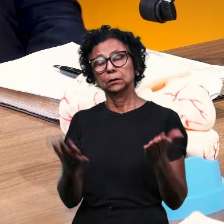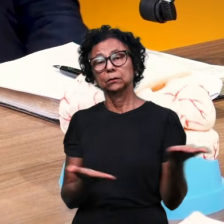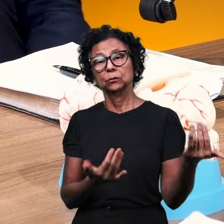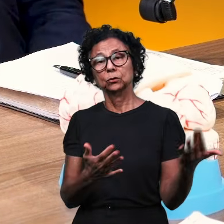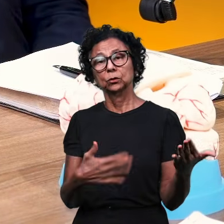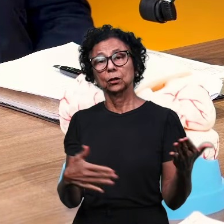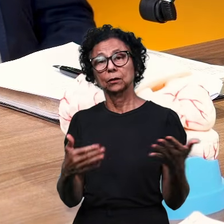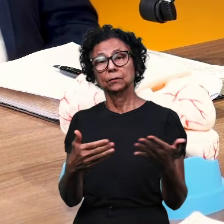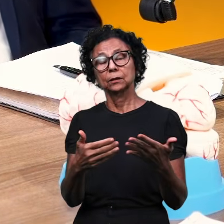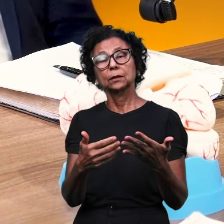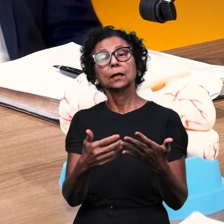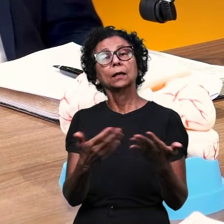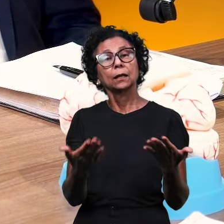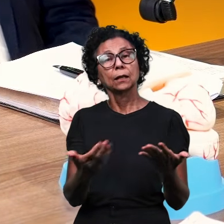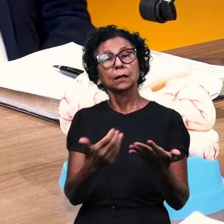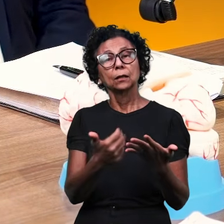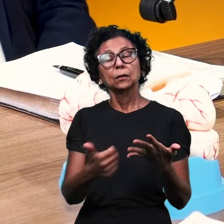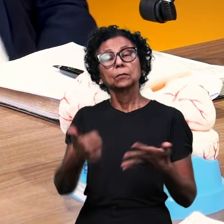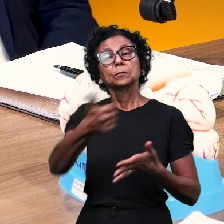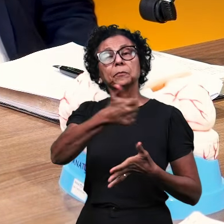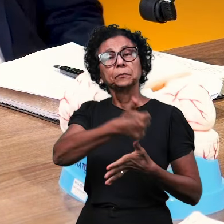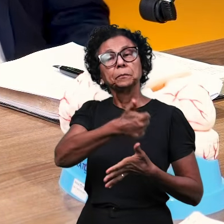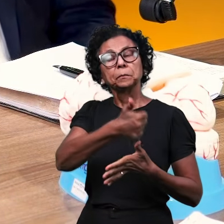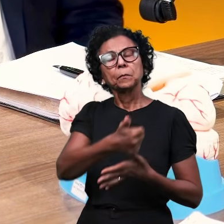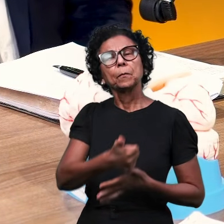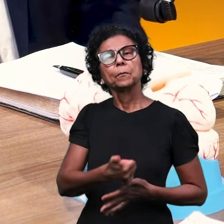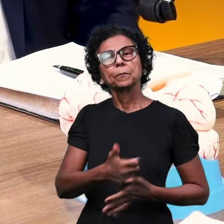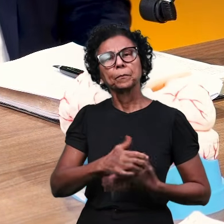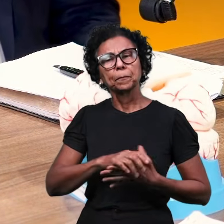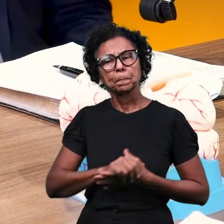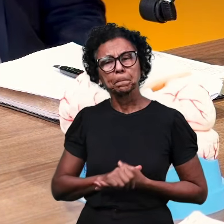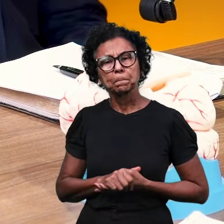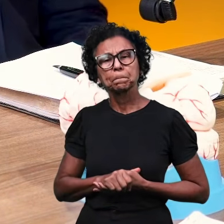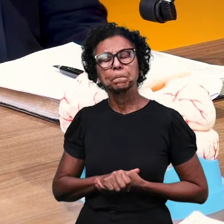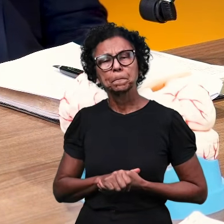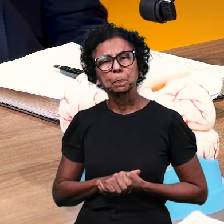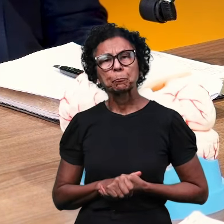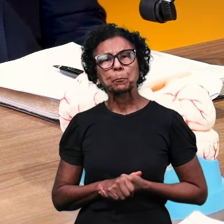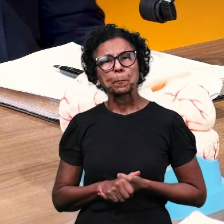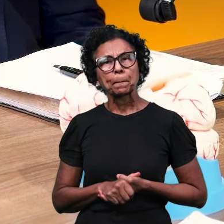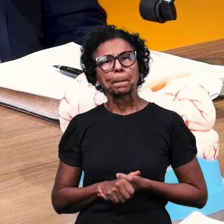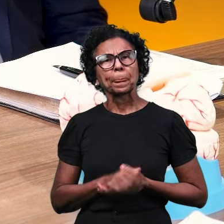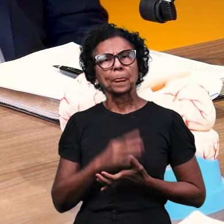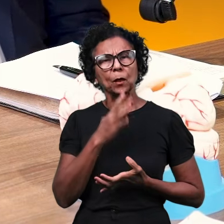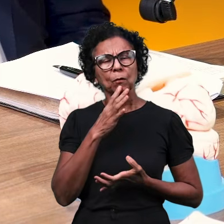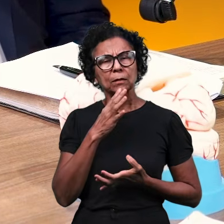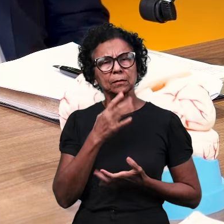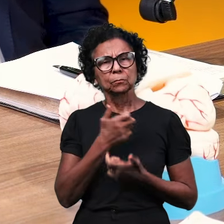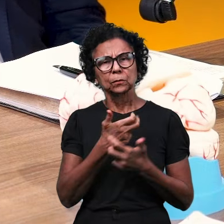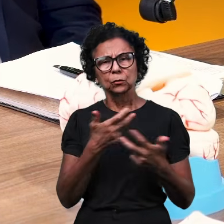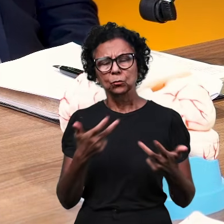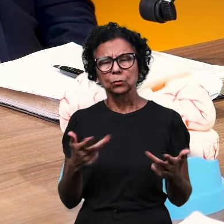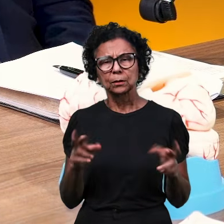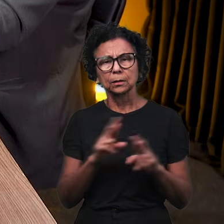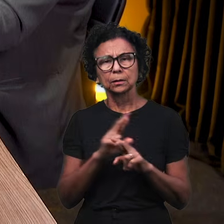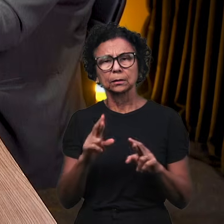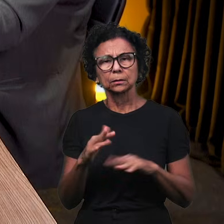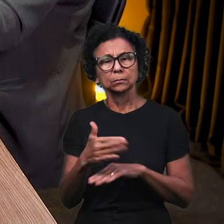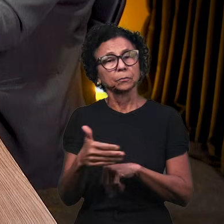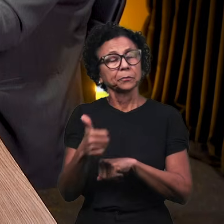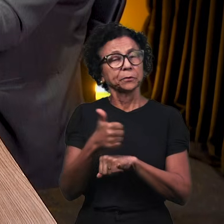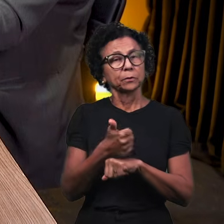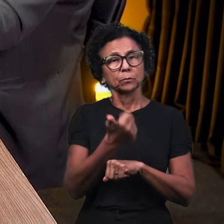privilégio hoje de conhecer com clareza aquilo que na sua vida profissional é importante.